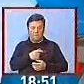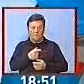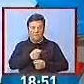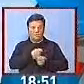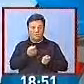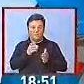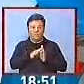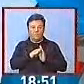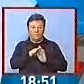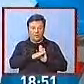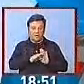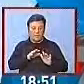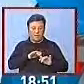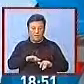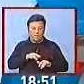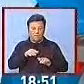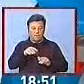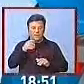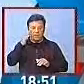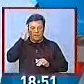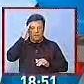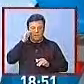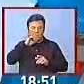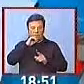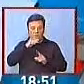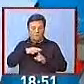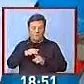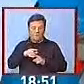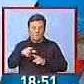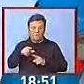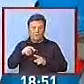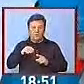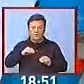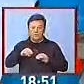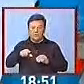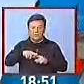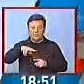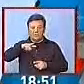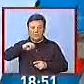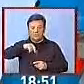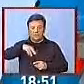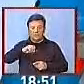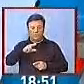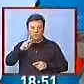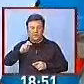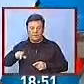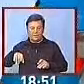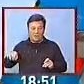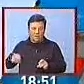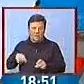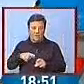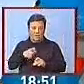um programa informático que prevê os efeitos das jogadas no snooker. Um vídeo na internet, ainda